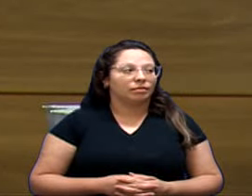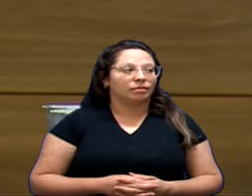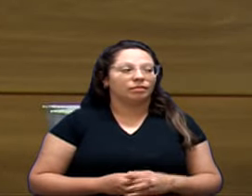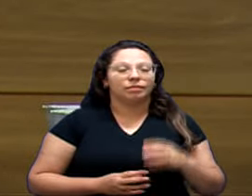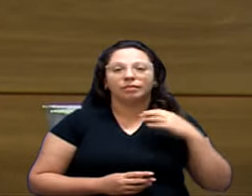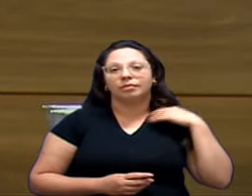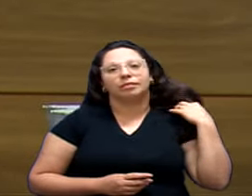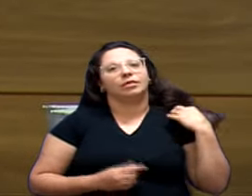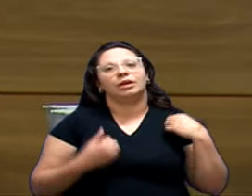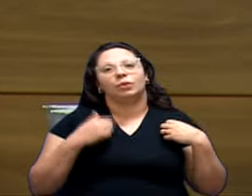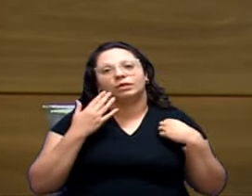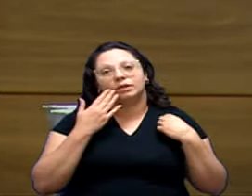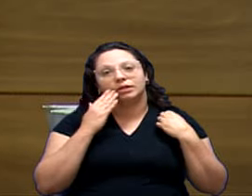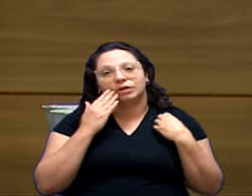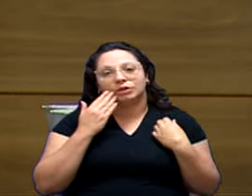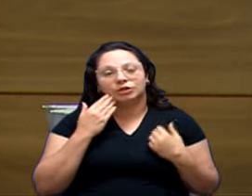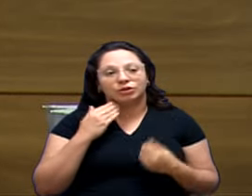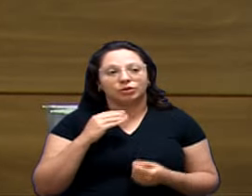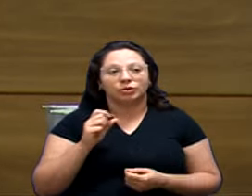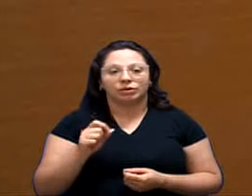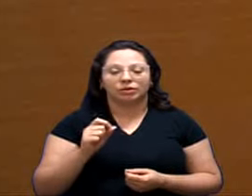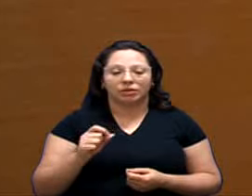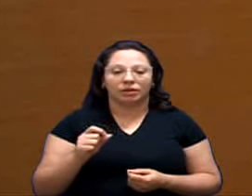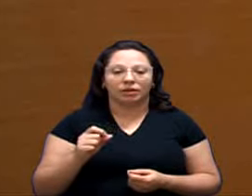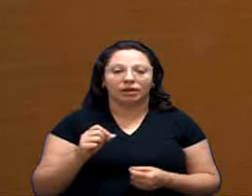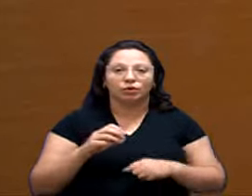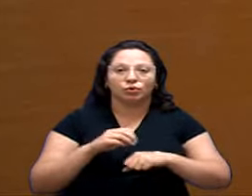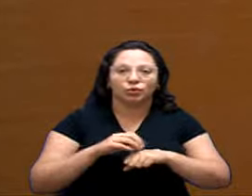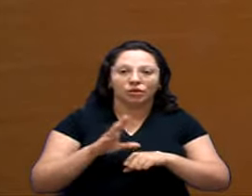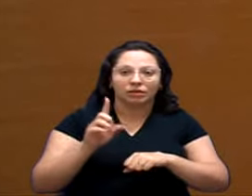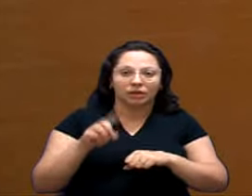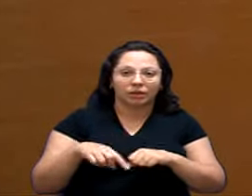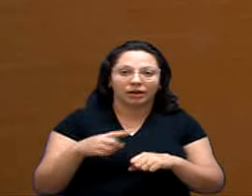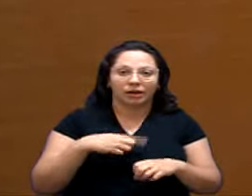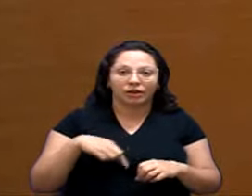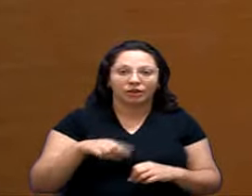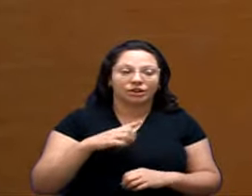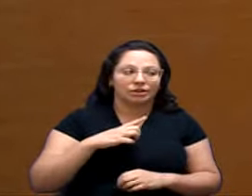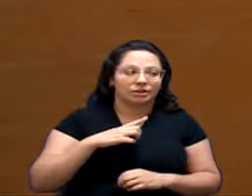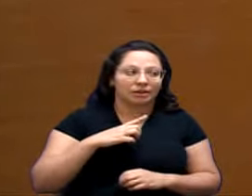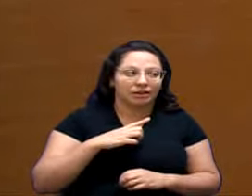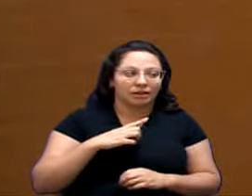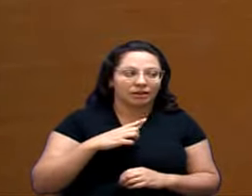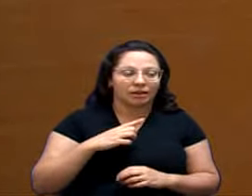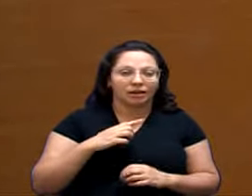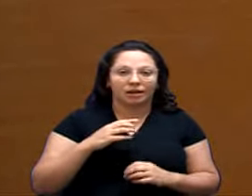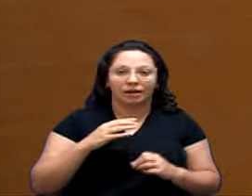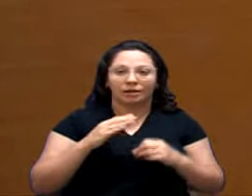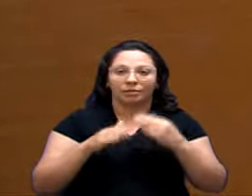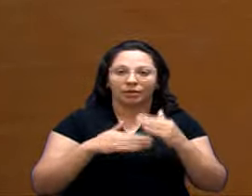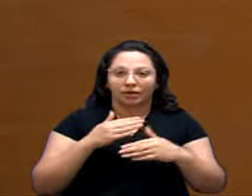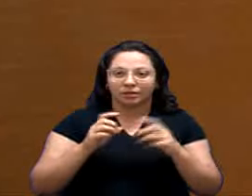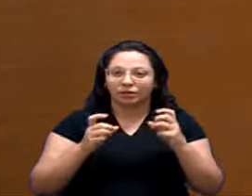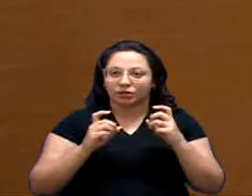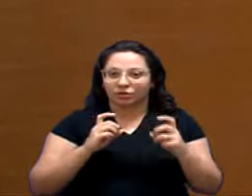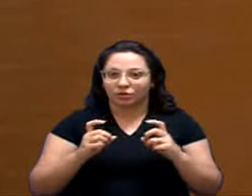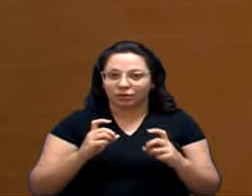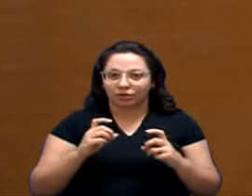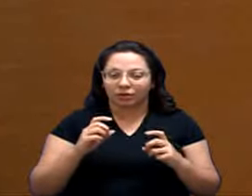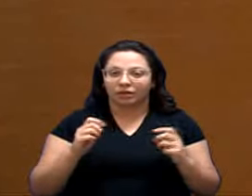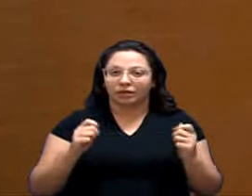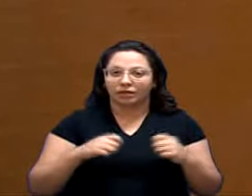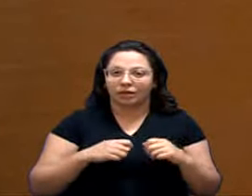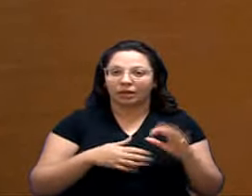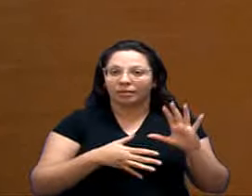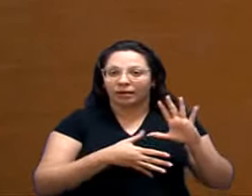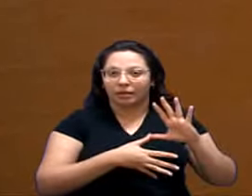não o que eu entendi que a sugestão é que a gente tenha eh numa próxima discussão a possibilidade